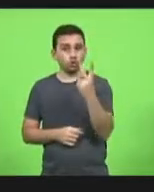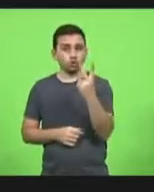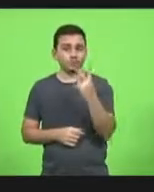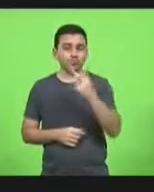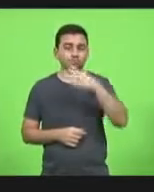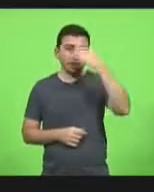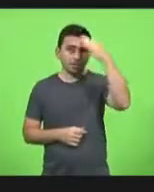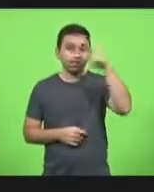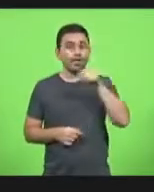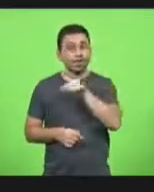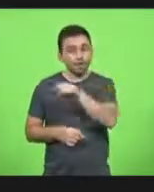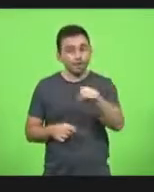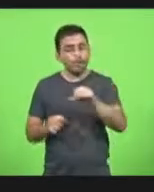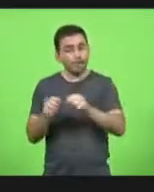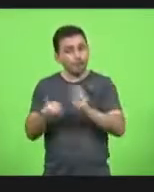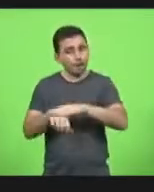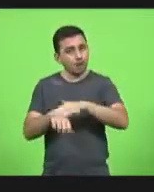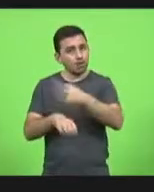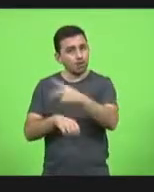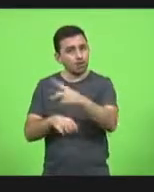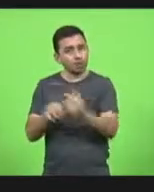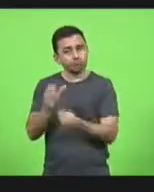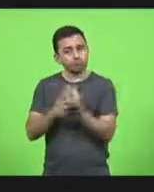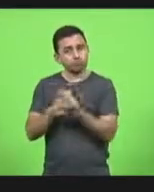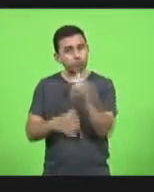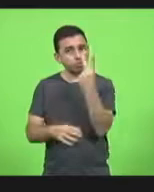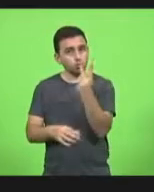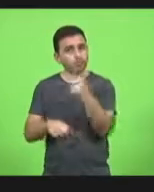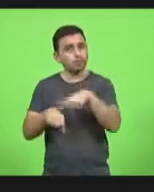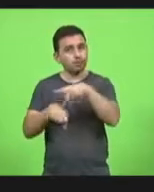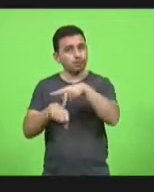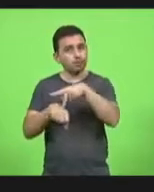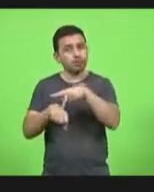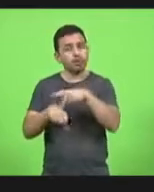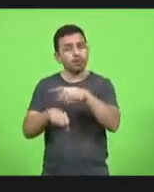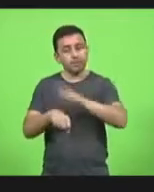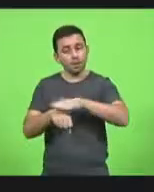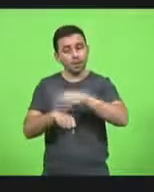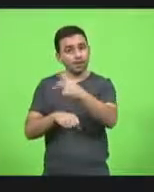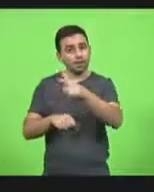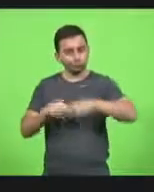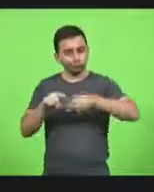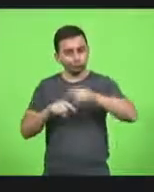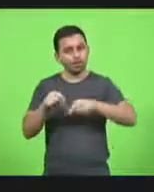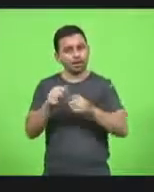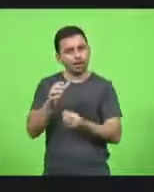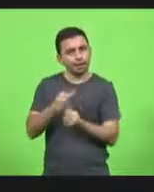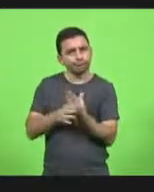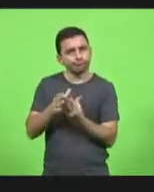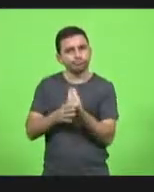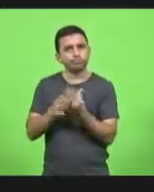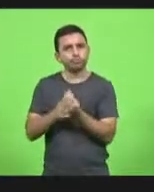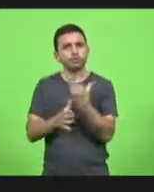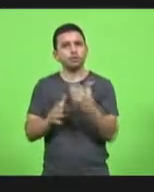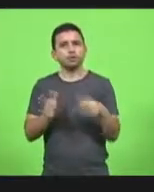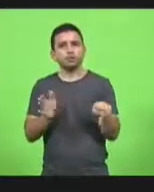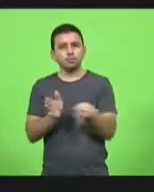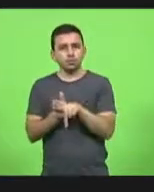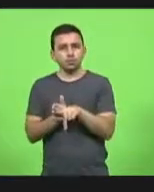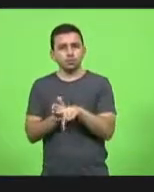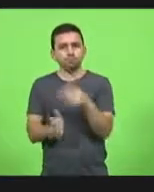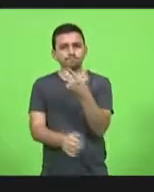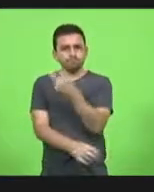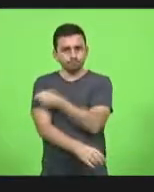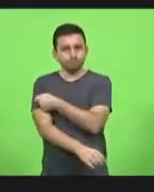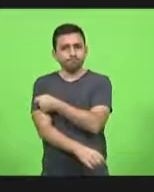de insumos, tá? Dois desses países eles têm a matéria-prima para a fabricação da vacina